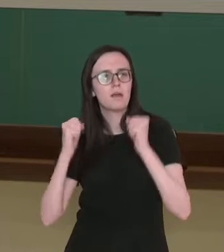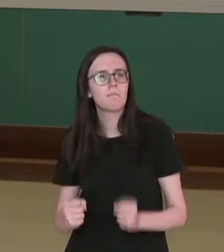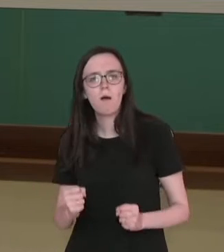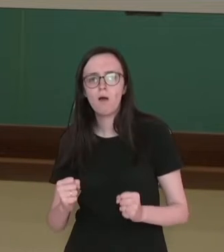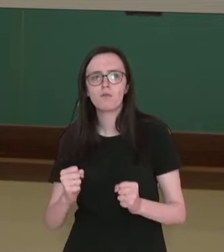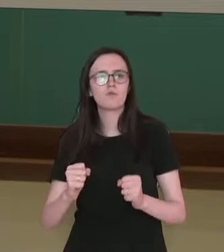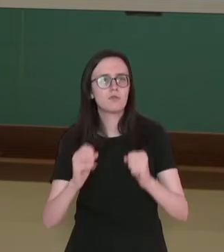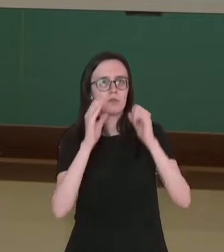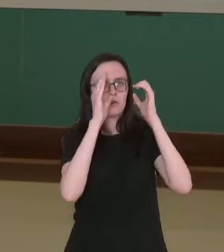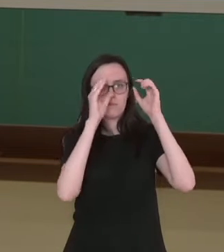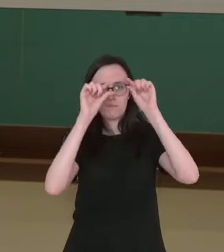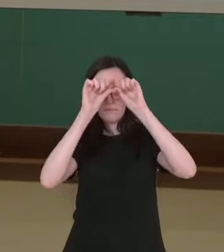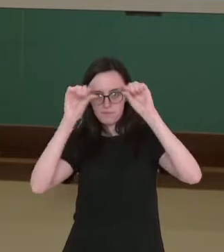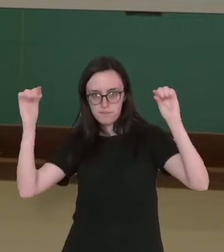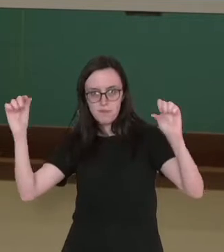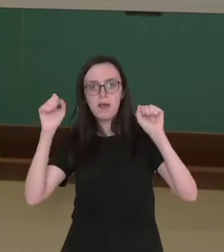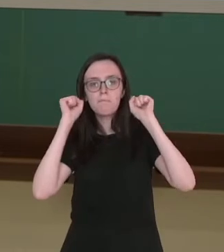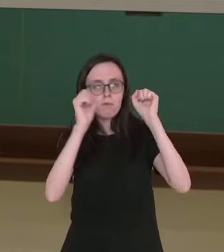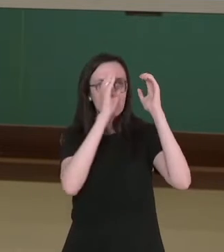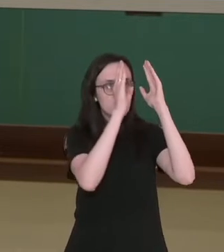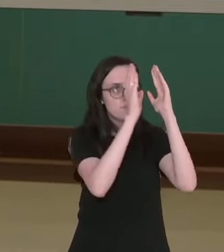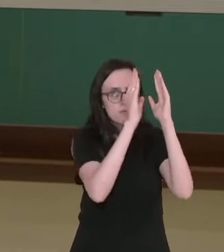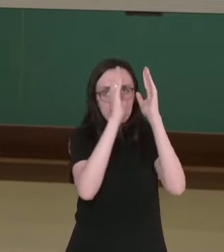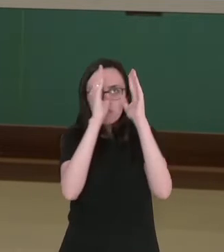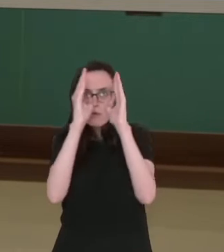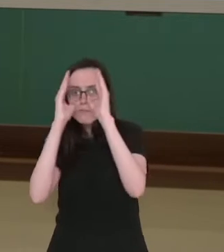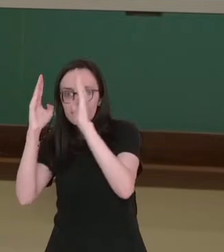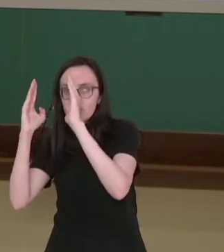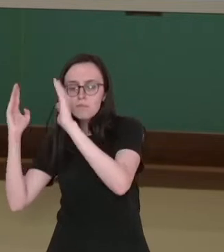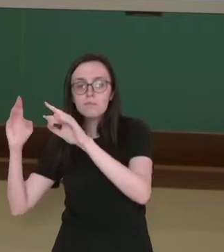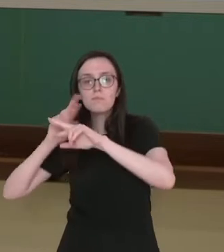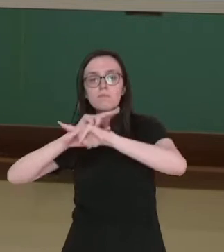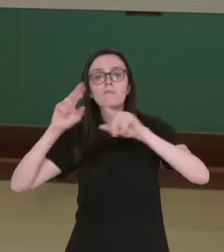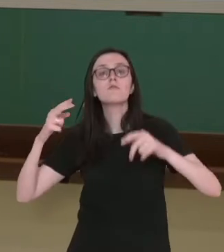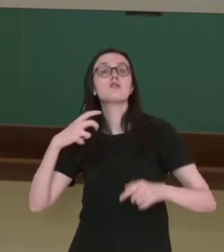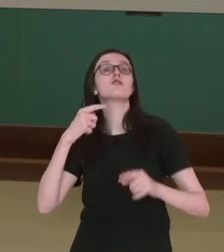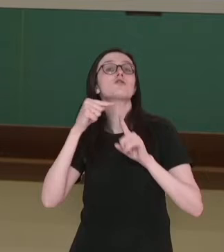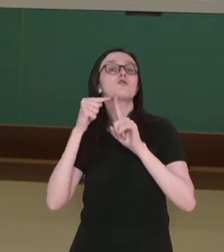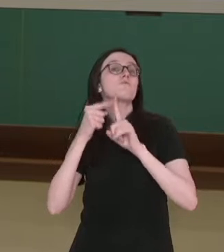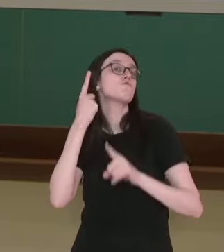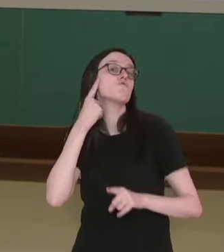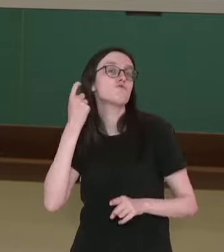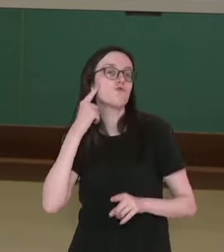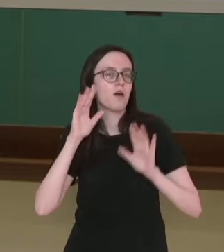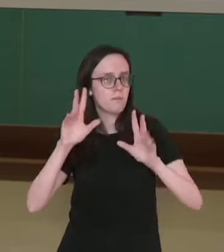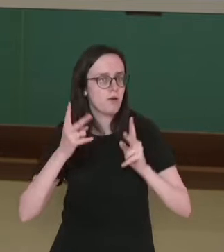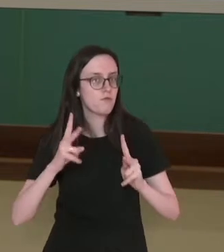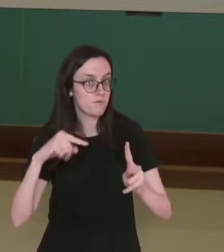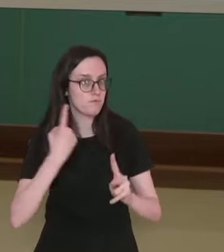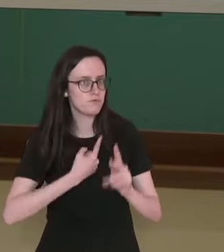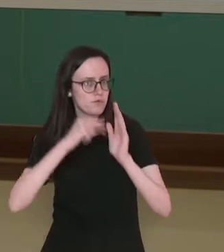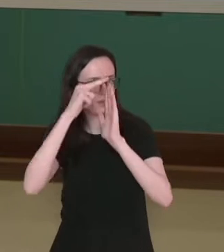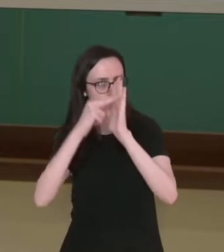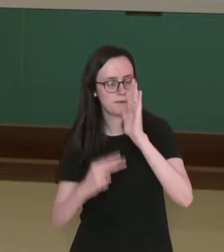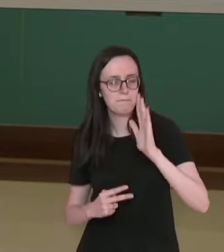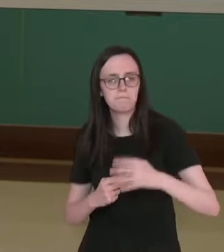os versos em sílabas poéticas de acordo com a emissão de voz. Continuamos a leitura?